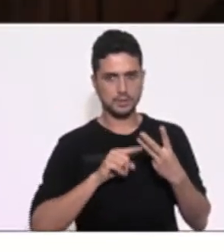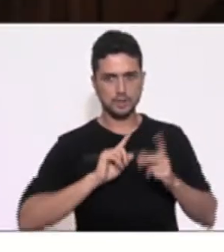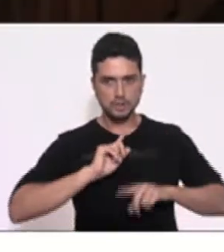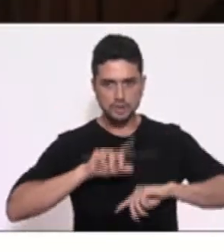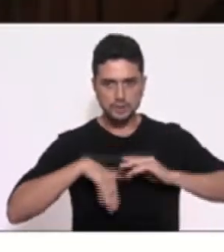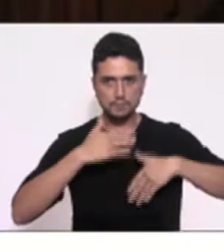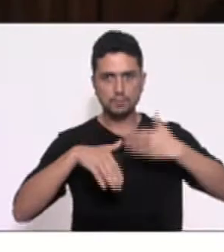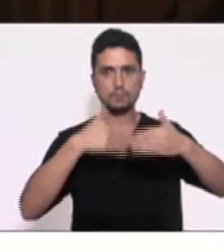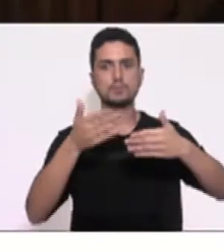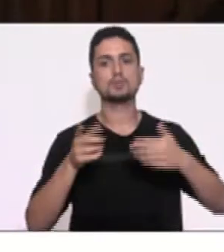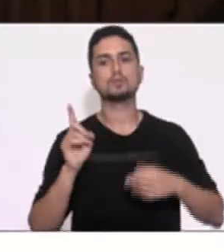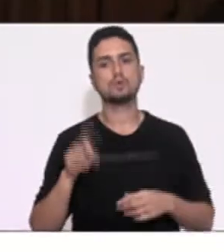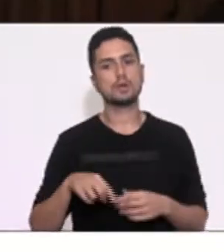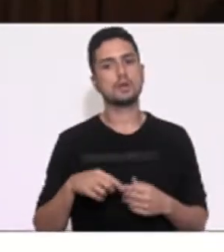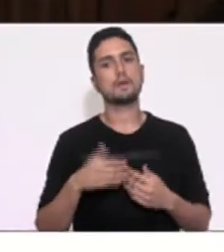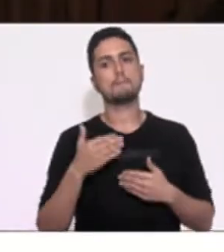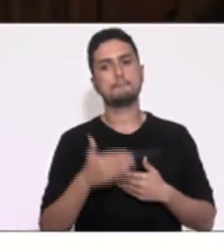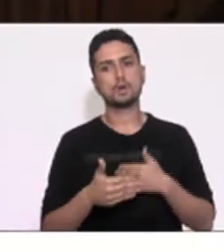mesmo processo